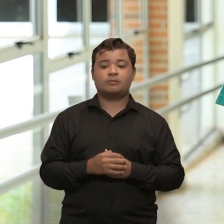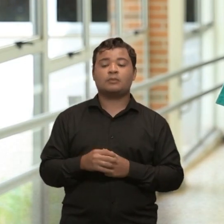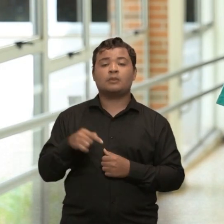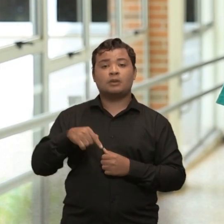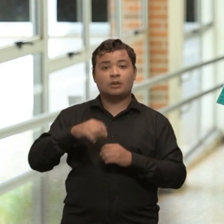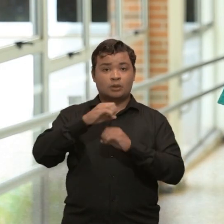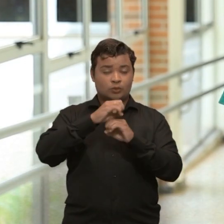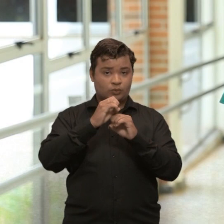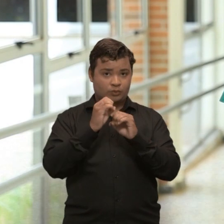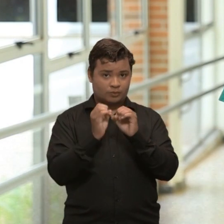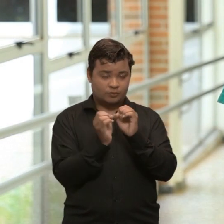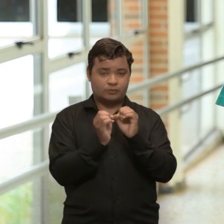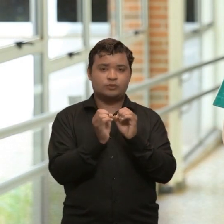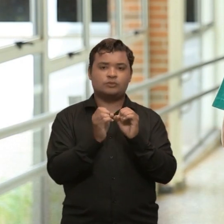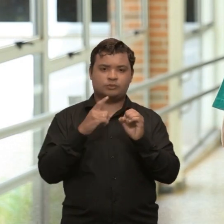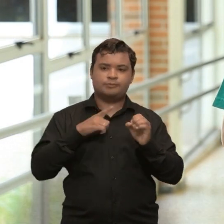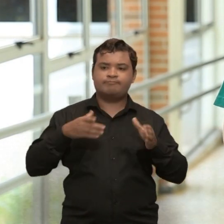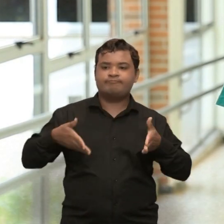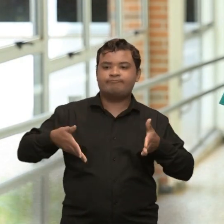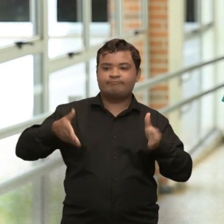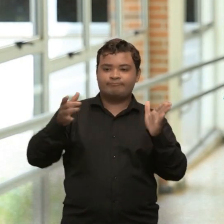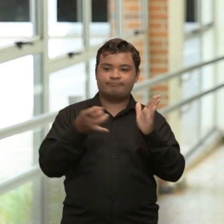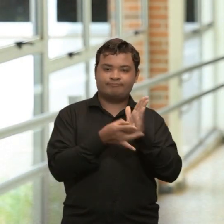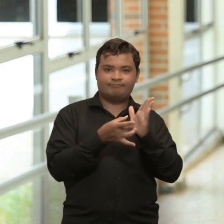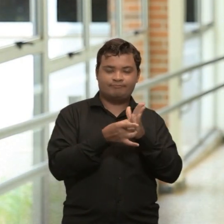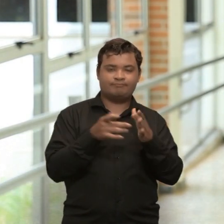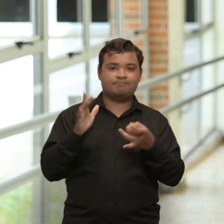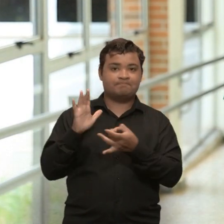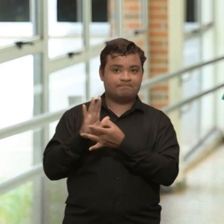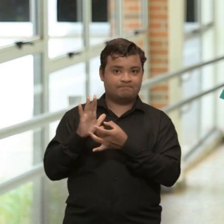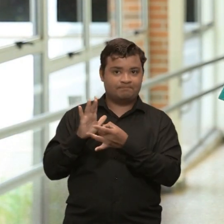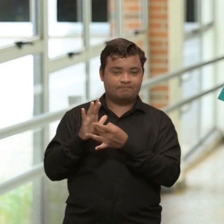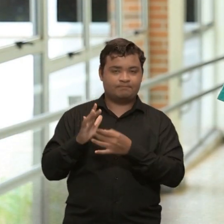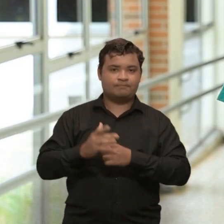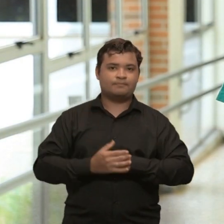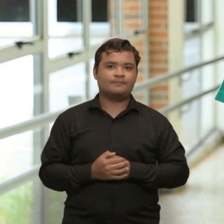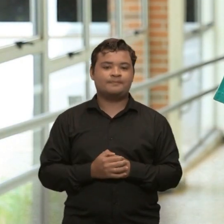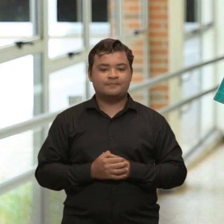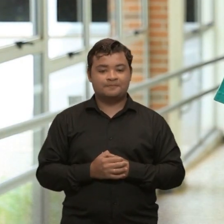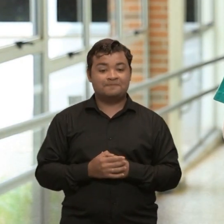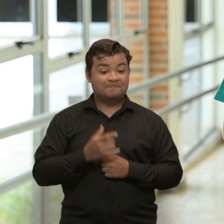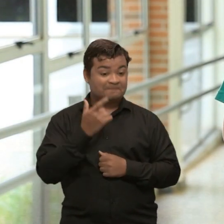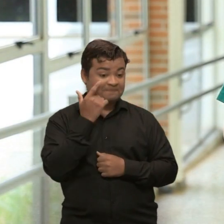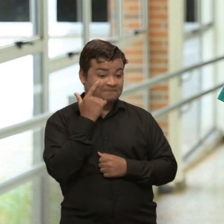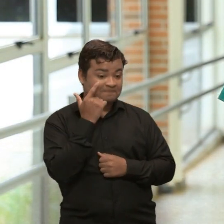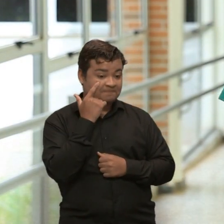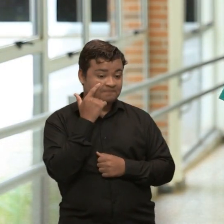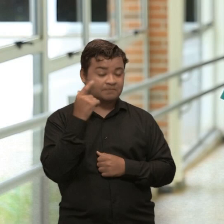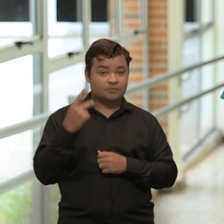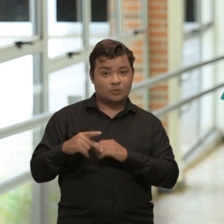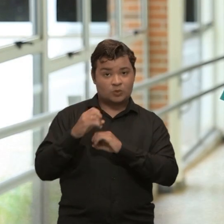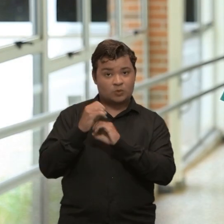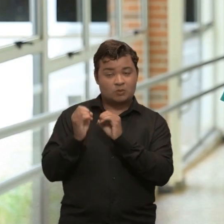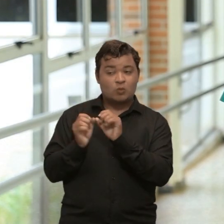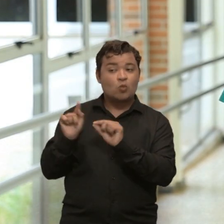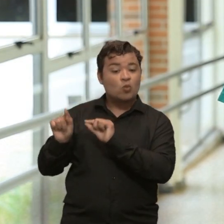corredor de um prédio da UFG com janelas de vidros dos dois lados. E aí, vamos conferir o que está rolando na